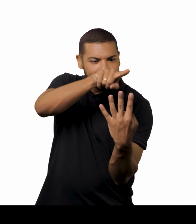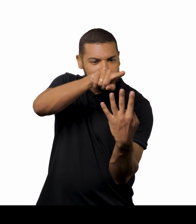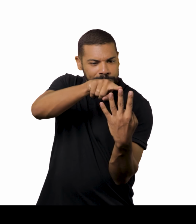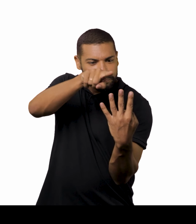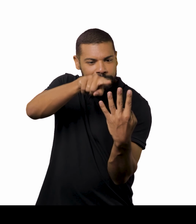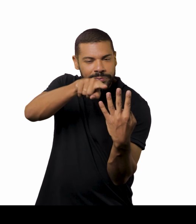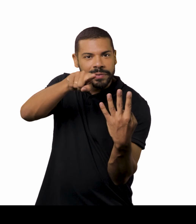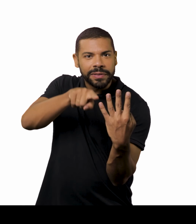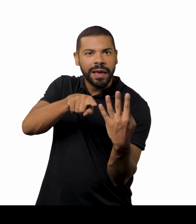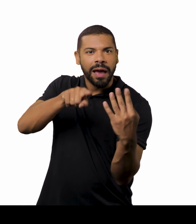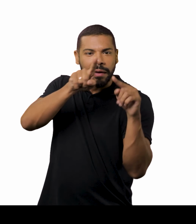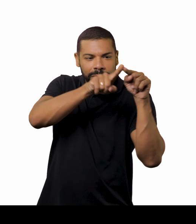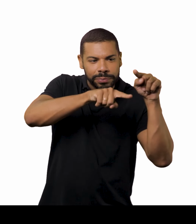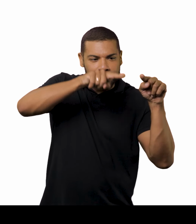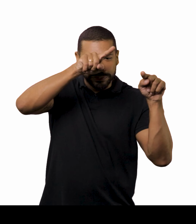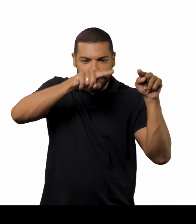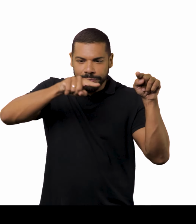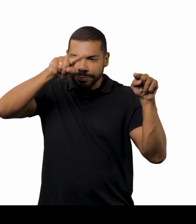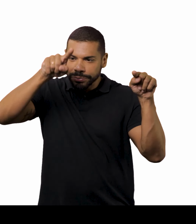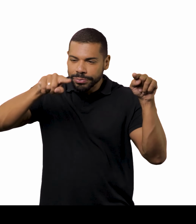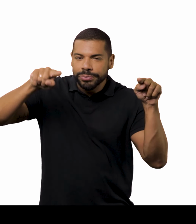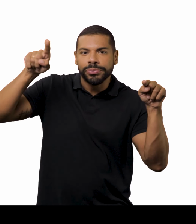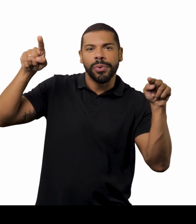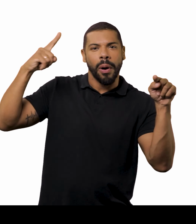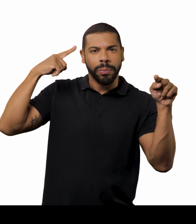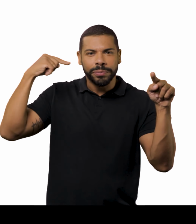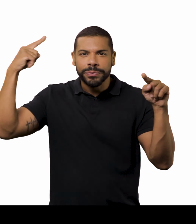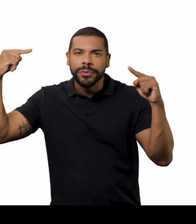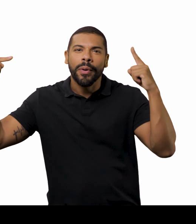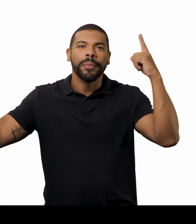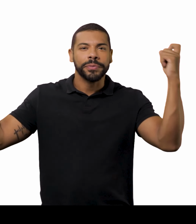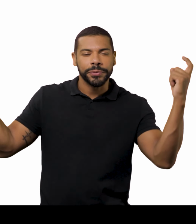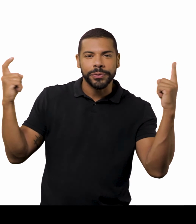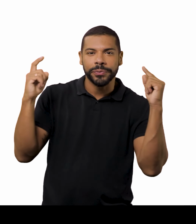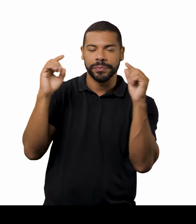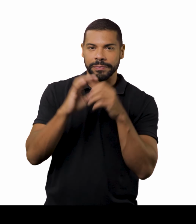as orelhas fossem esse hub de ligação entre um e o